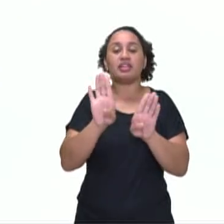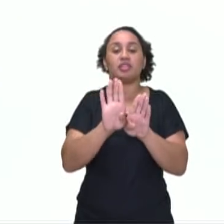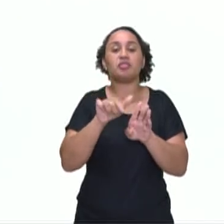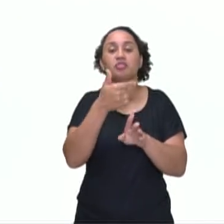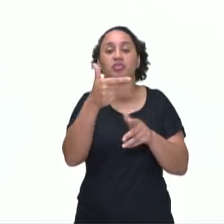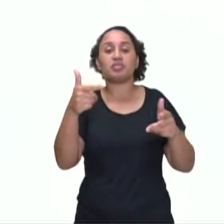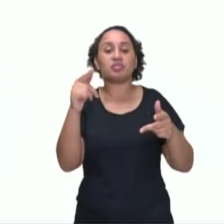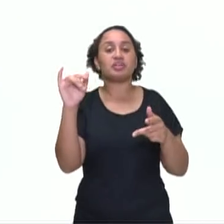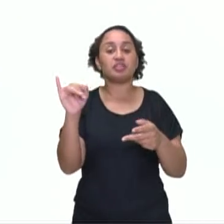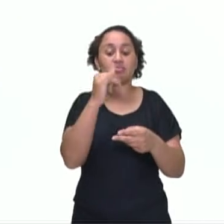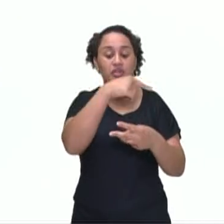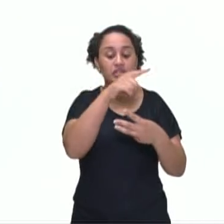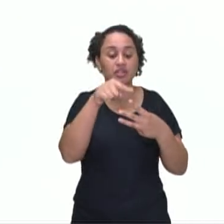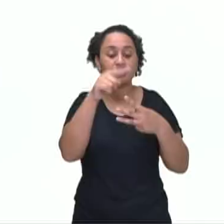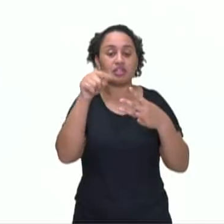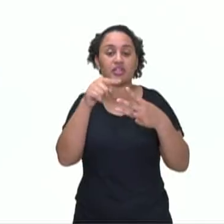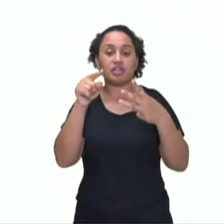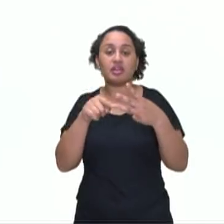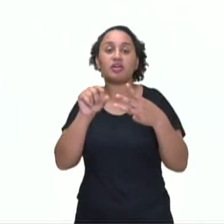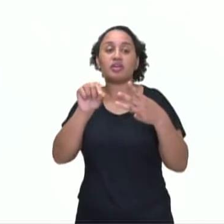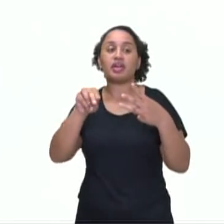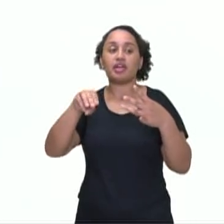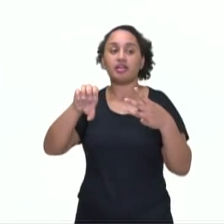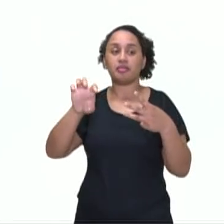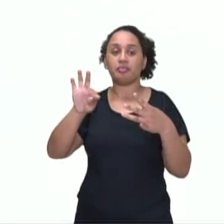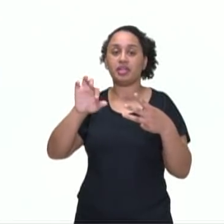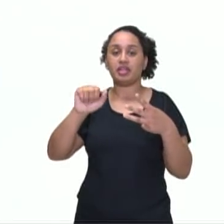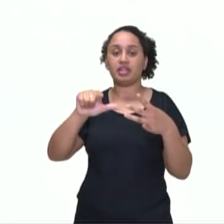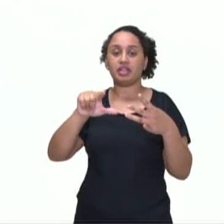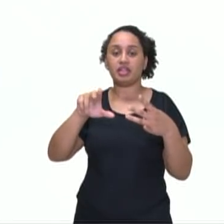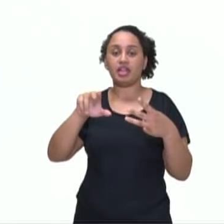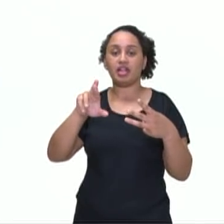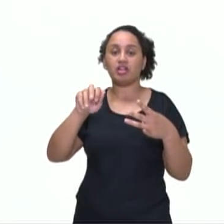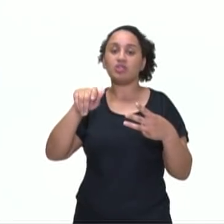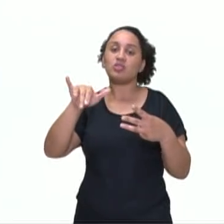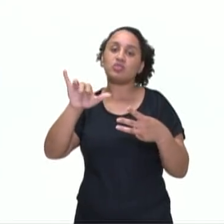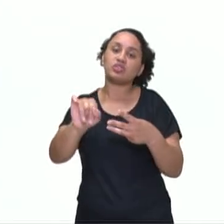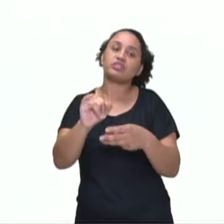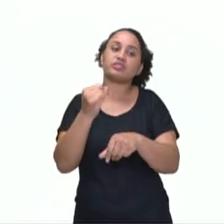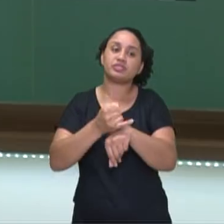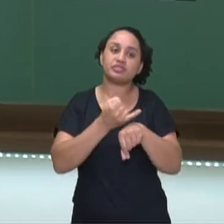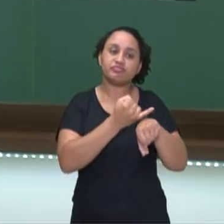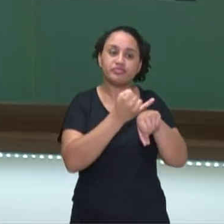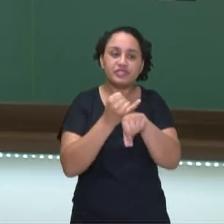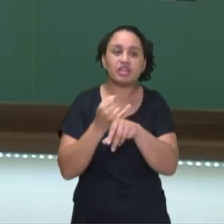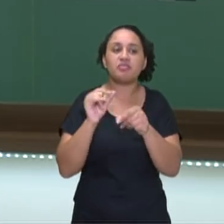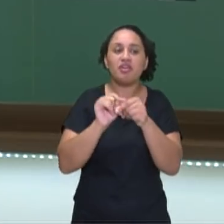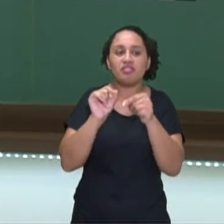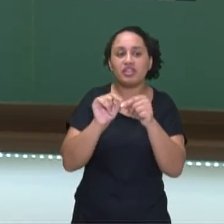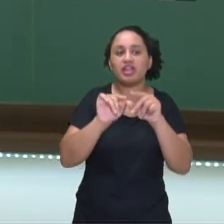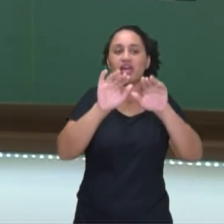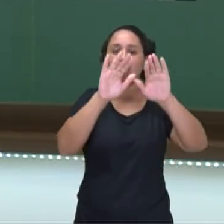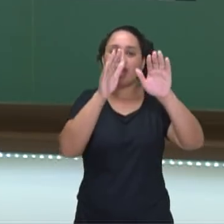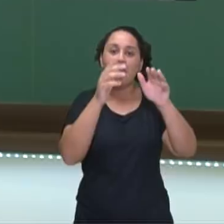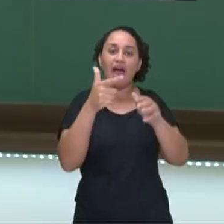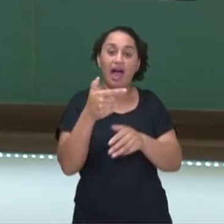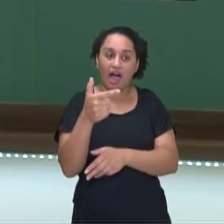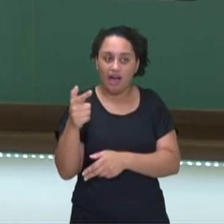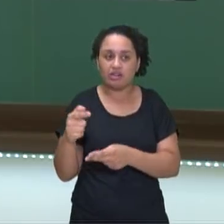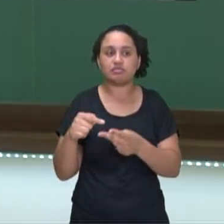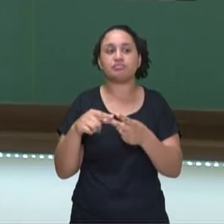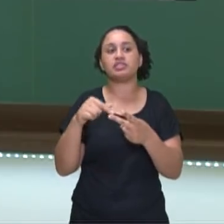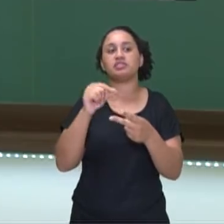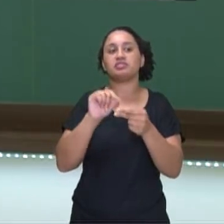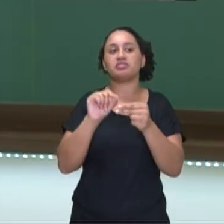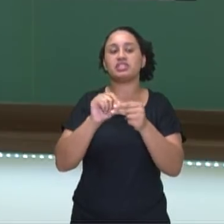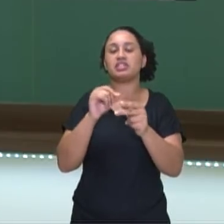metalurgia, que era utilizada na fabricação de armas, instrumentos e obras de arte. Metalurgia, o que é isso? Transformação